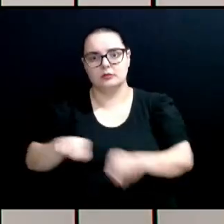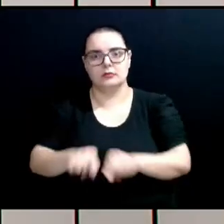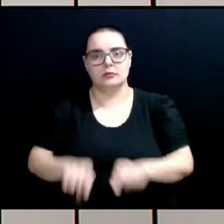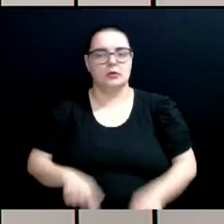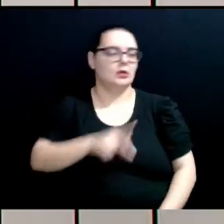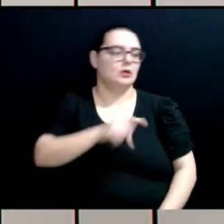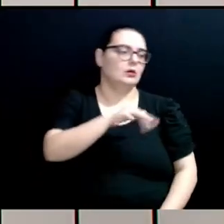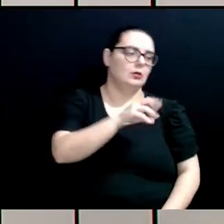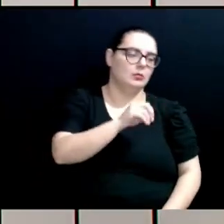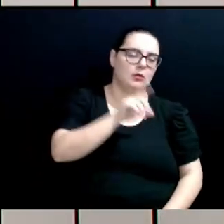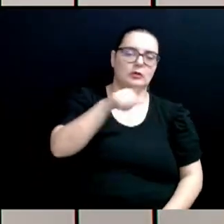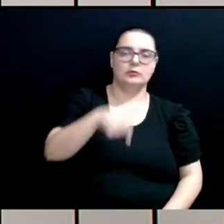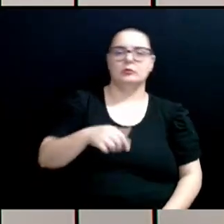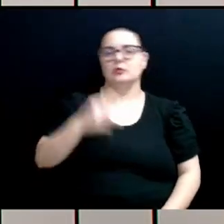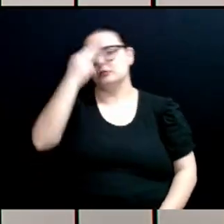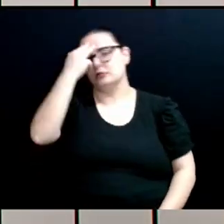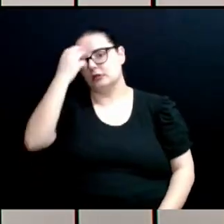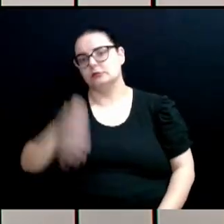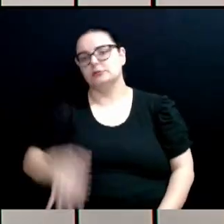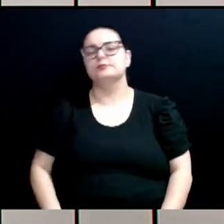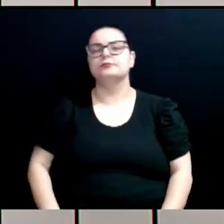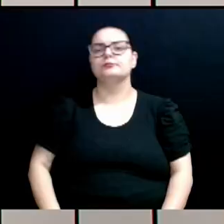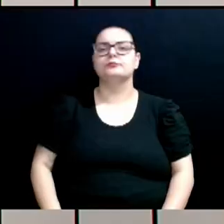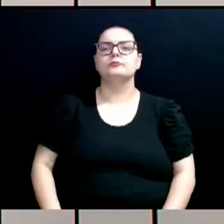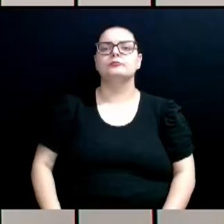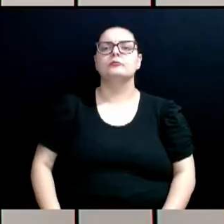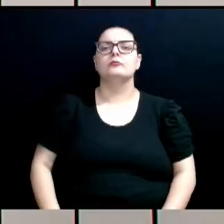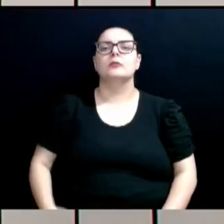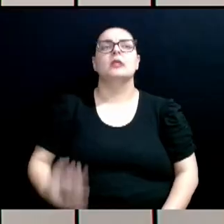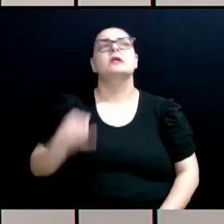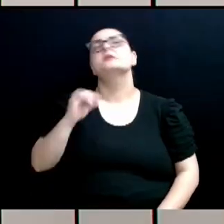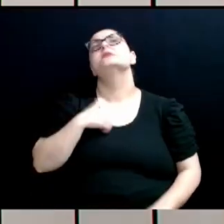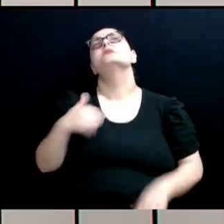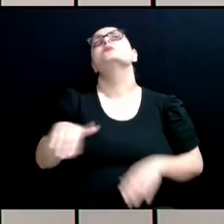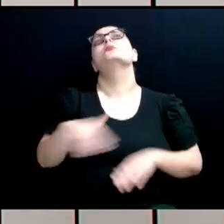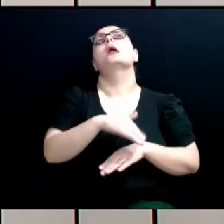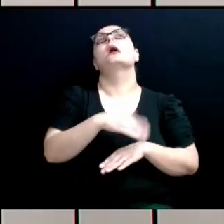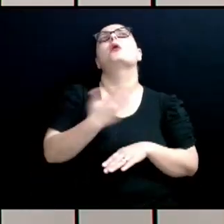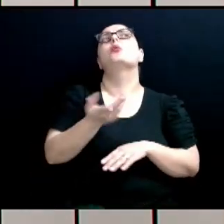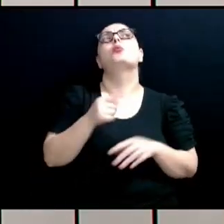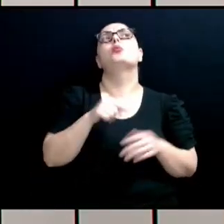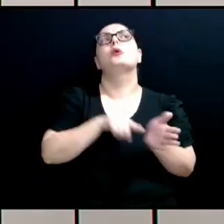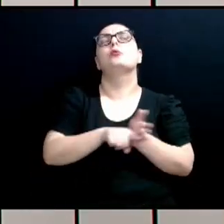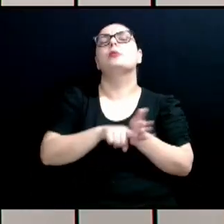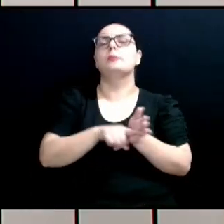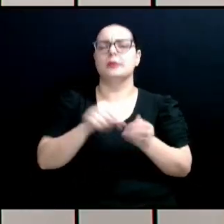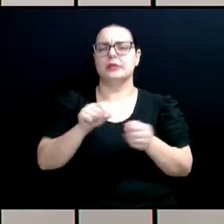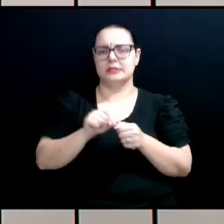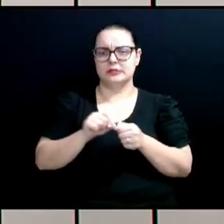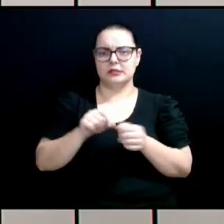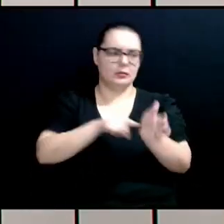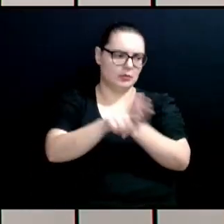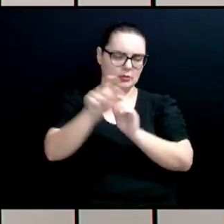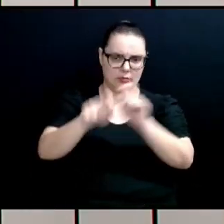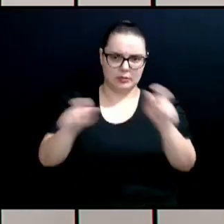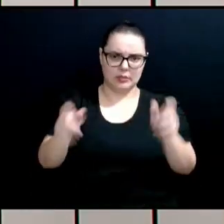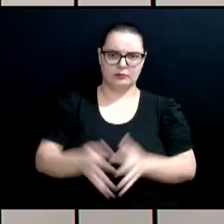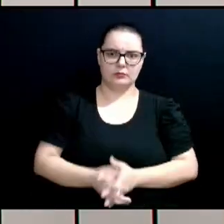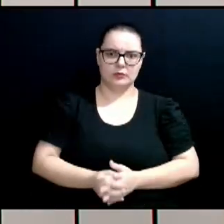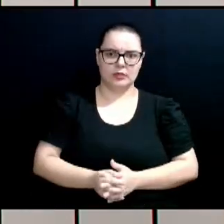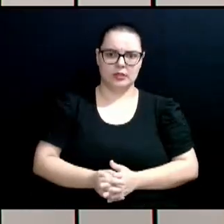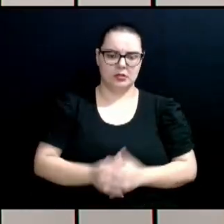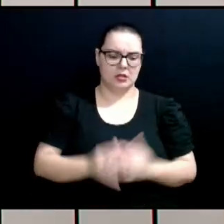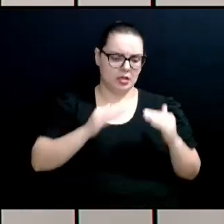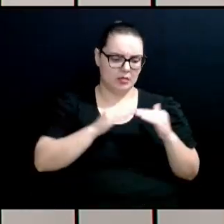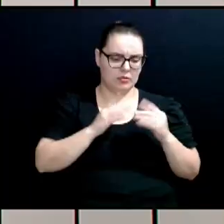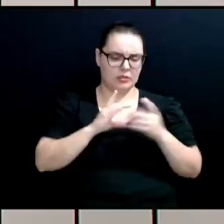Wagner Romão. Eu acho que se eu sair na rua agora, se eu for fazer uma pesquisa, perguntar para as pessoas, né, se elas são a favor da democracia,